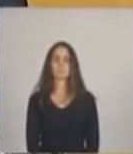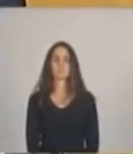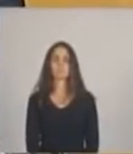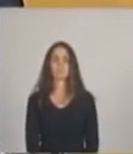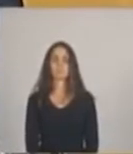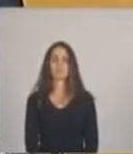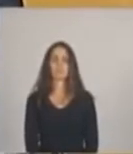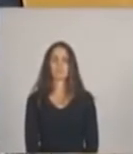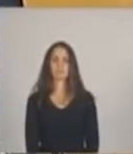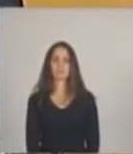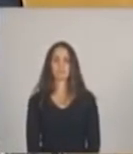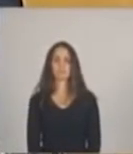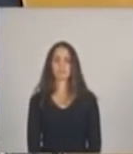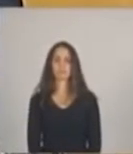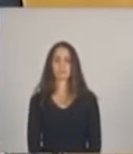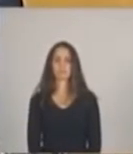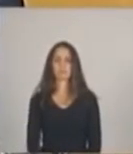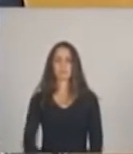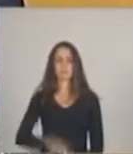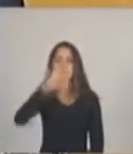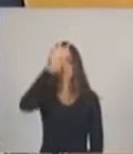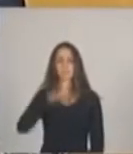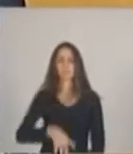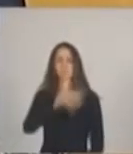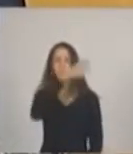Peço que zere aqui o painel.